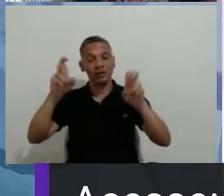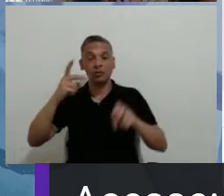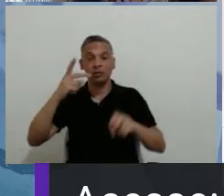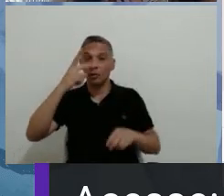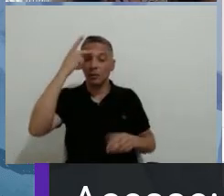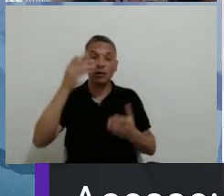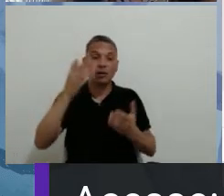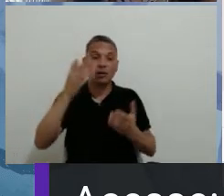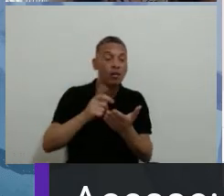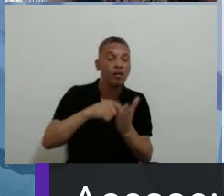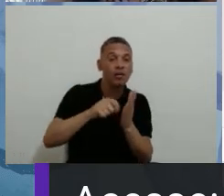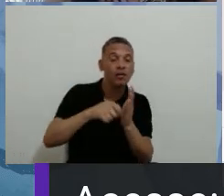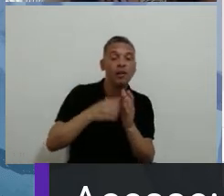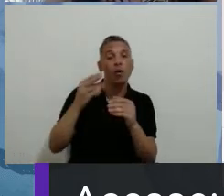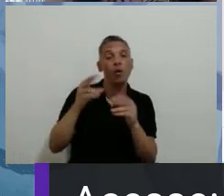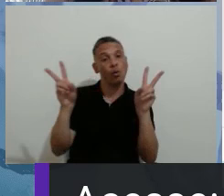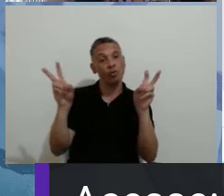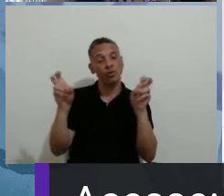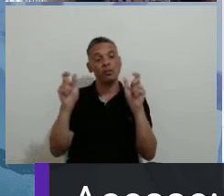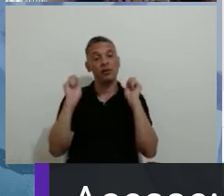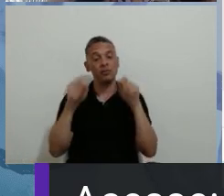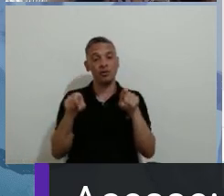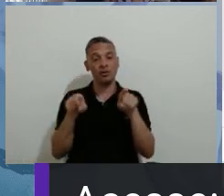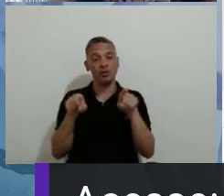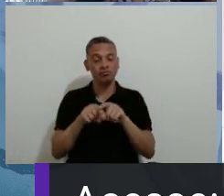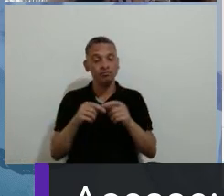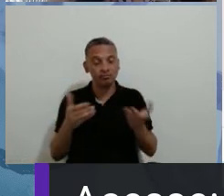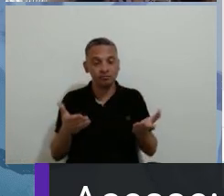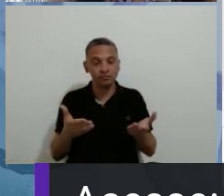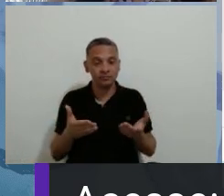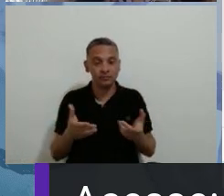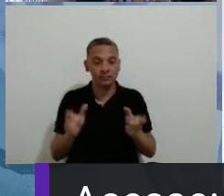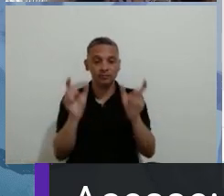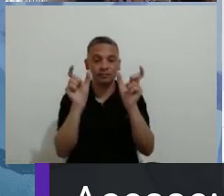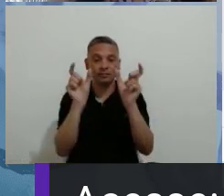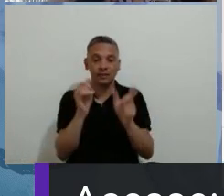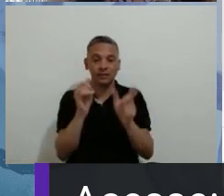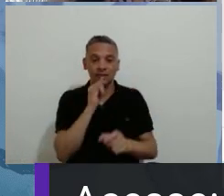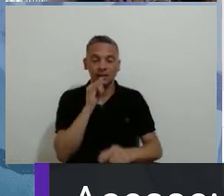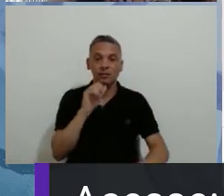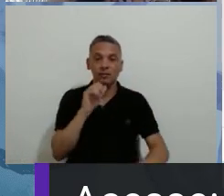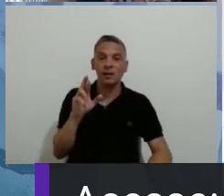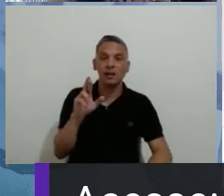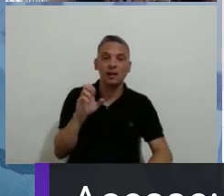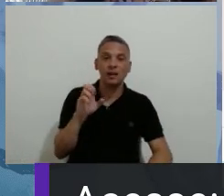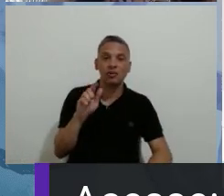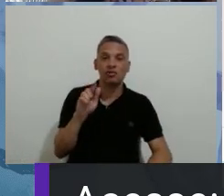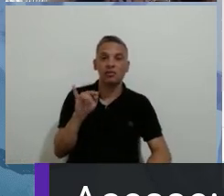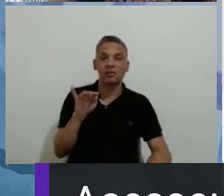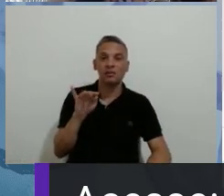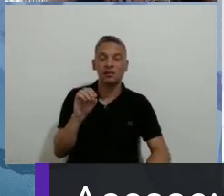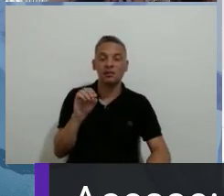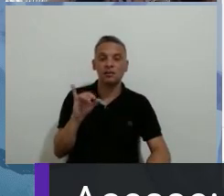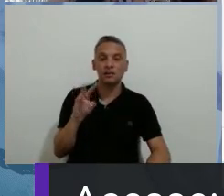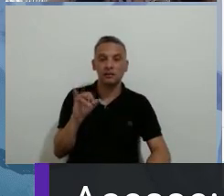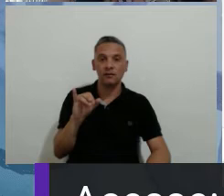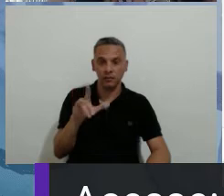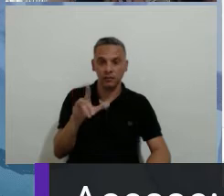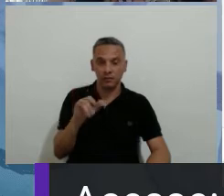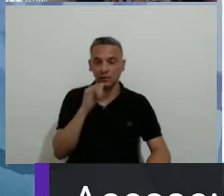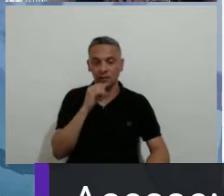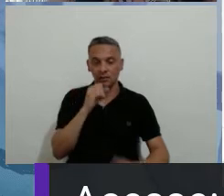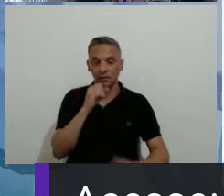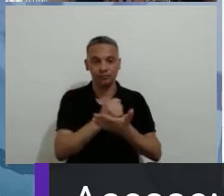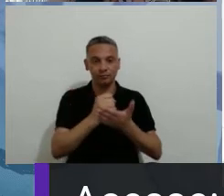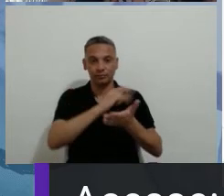temática. Uma temática que a gente falou na nossa exposição foi a temática de registro civil. Ao digitar e